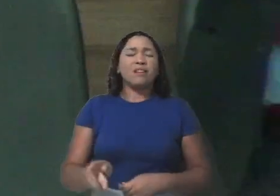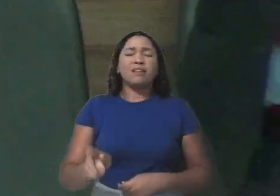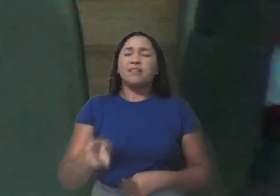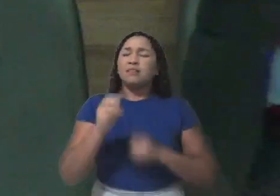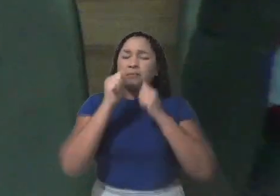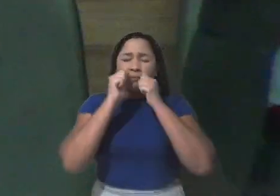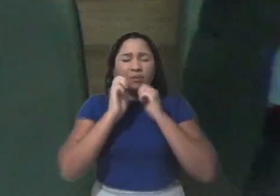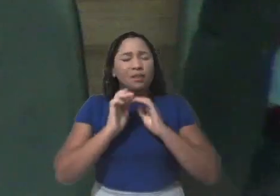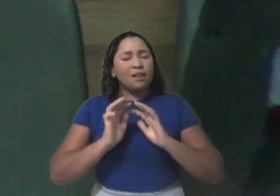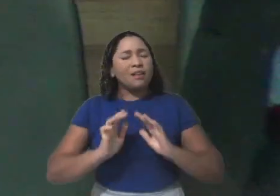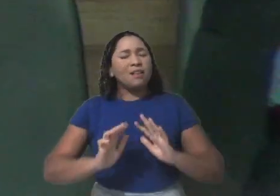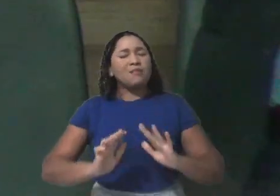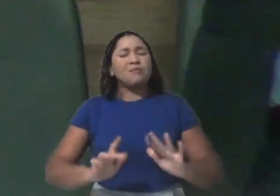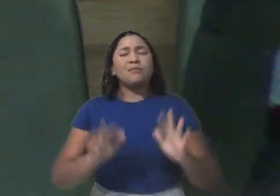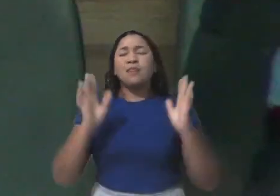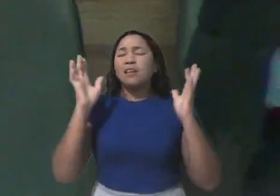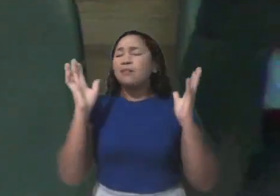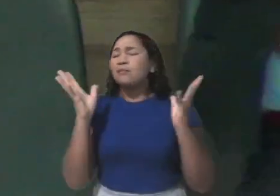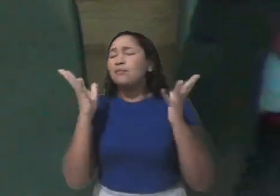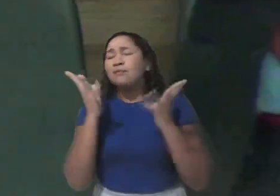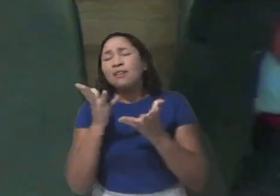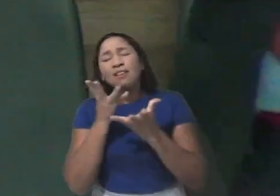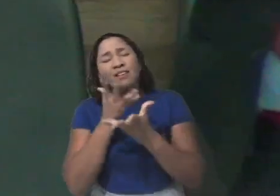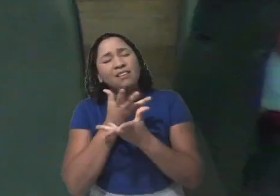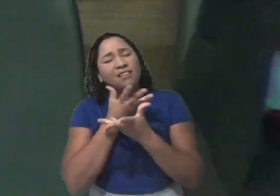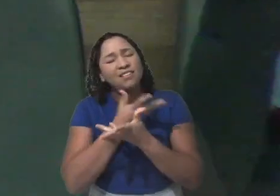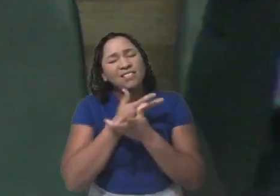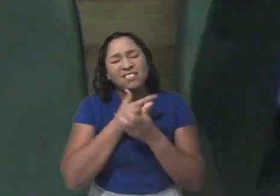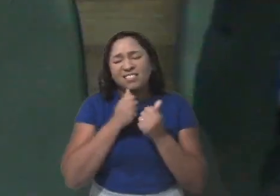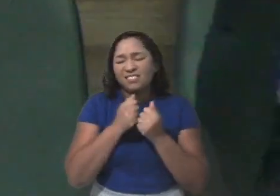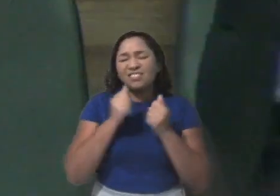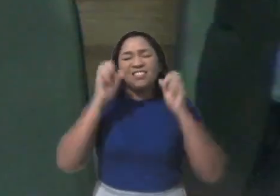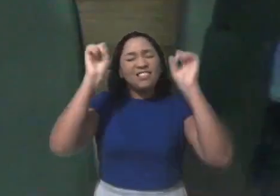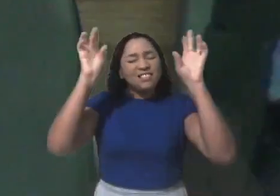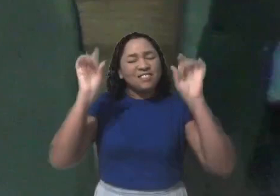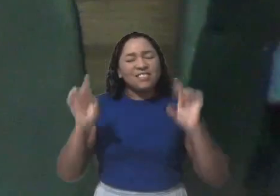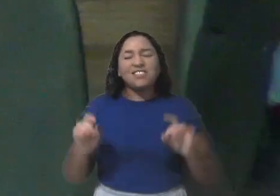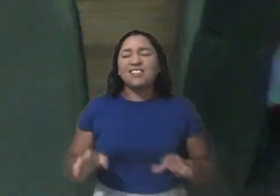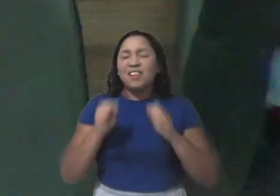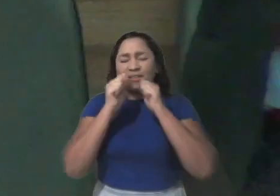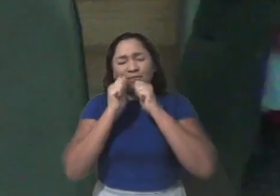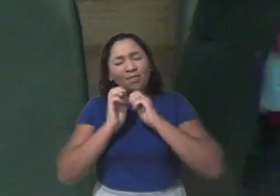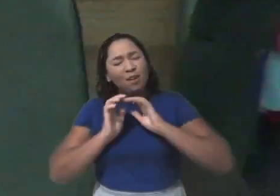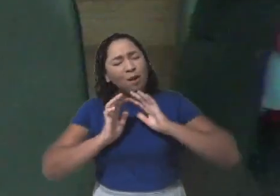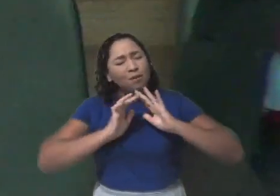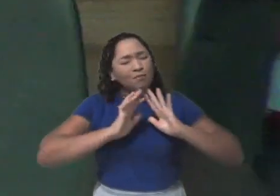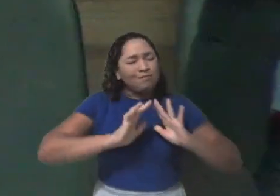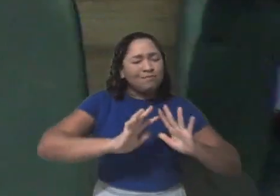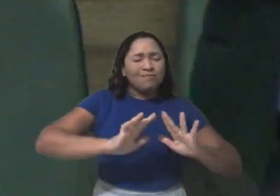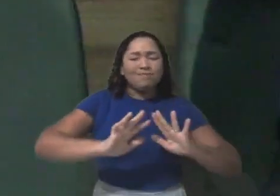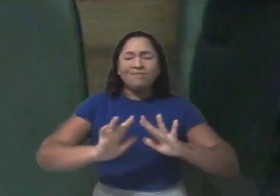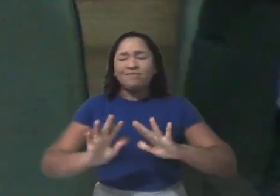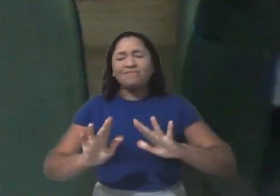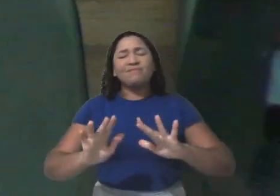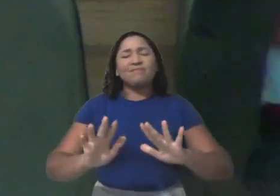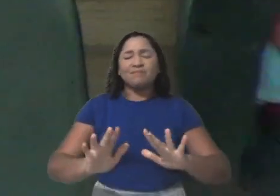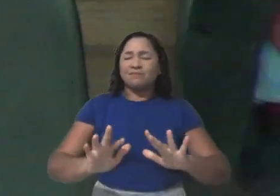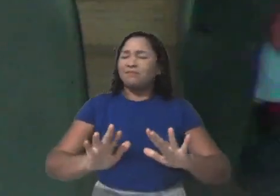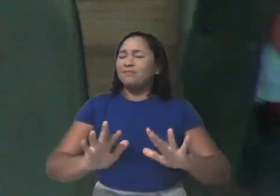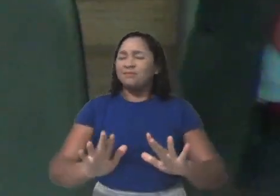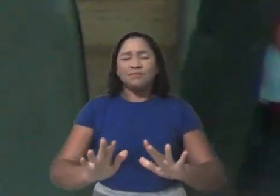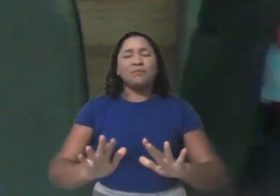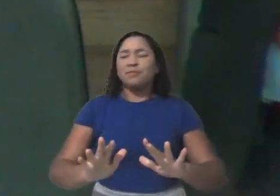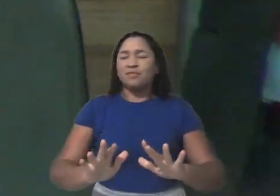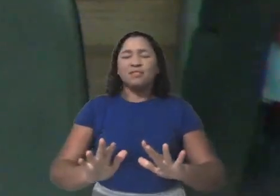uma forma, ó Senhor, bastante especial, com bênçãos, sacudida, recalcada, semedida